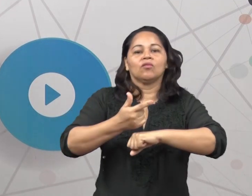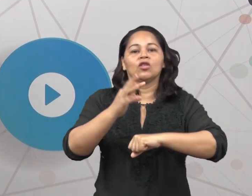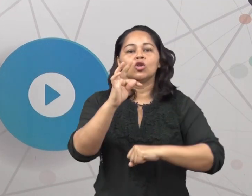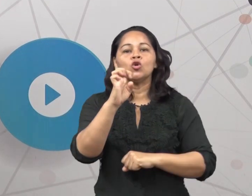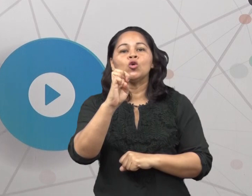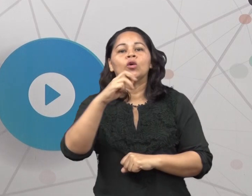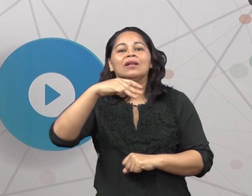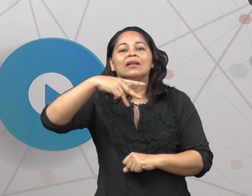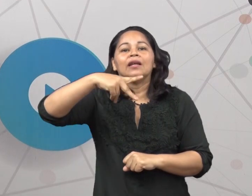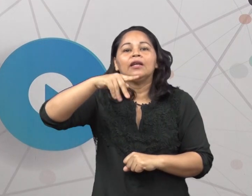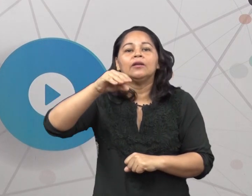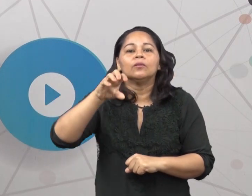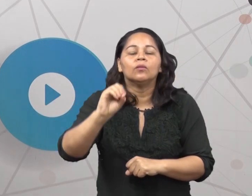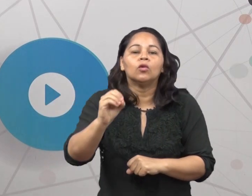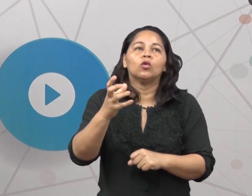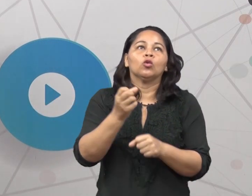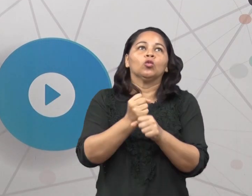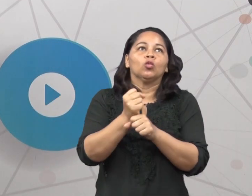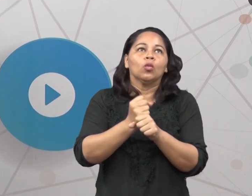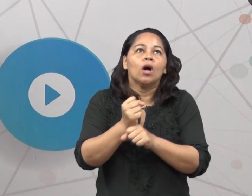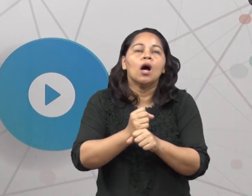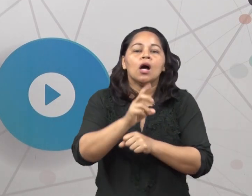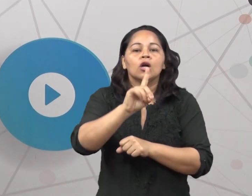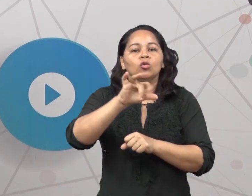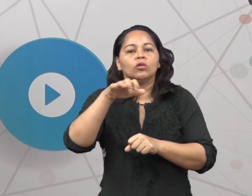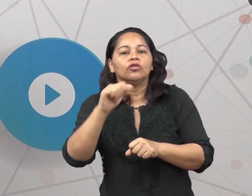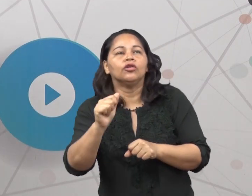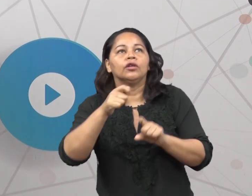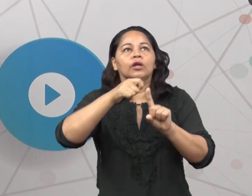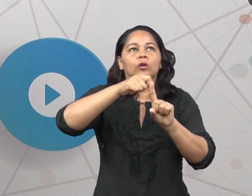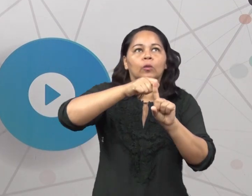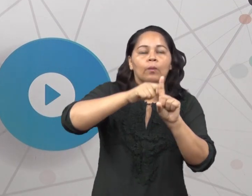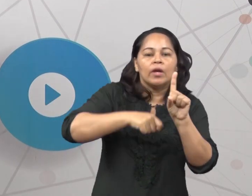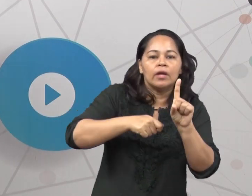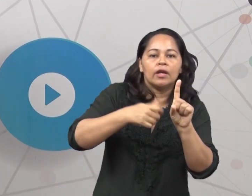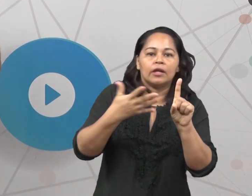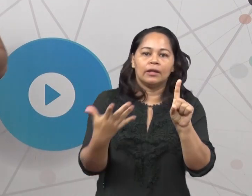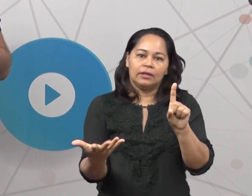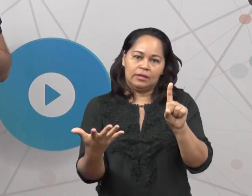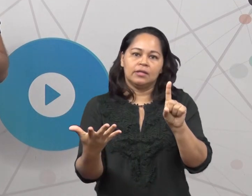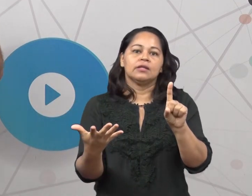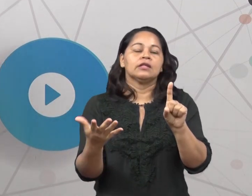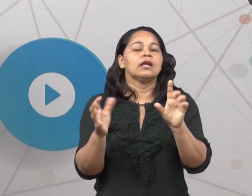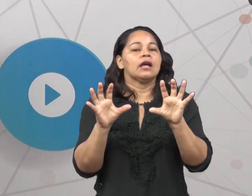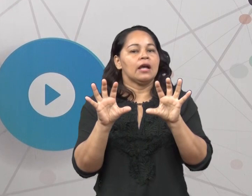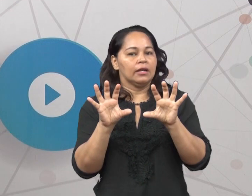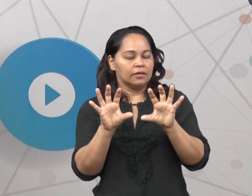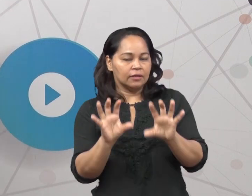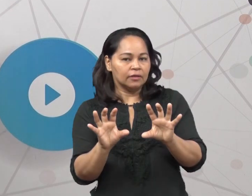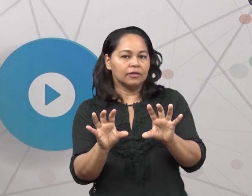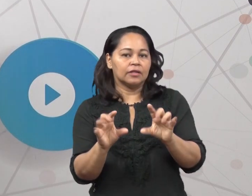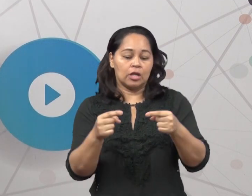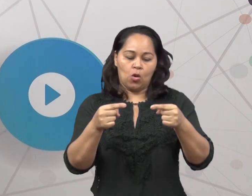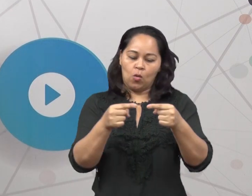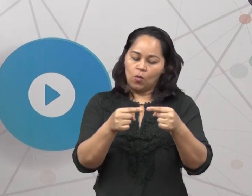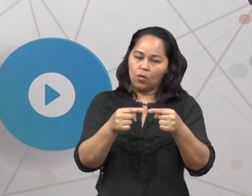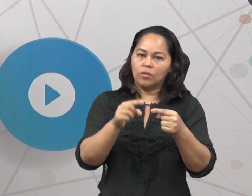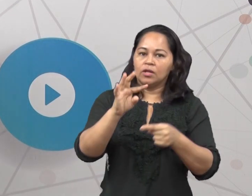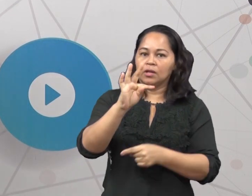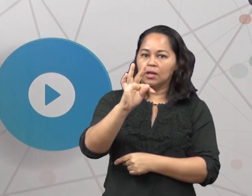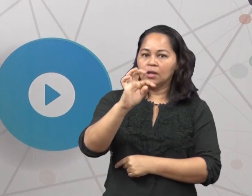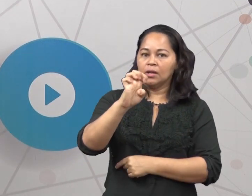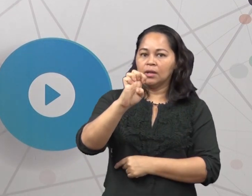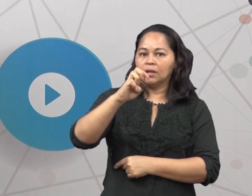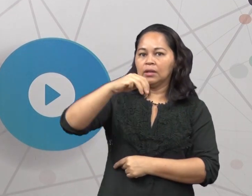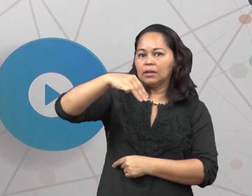dia tal, no ano tal, no mês tal. Então o tempo ele é imprescindível, ele é importantíssimo para a